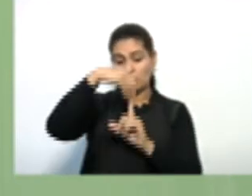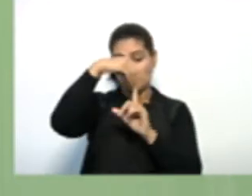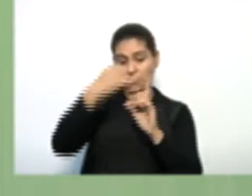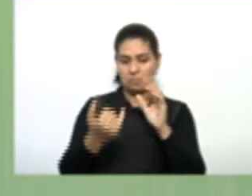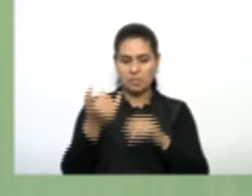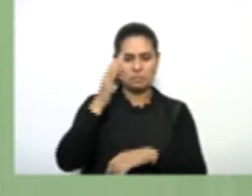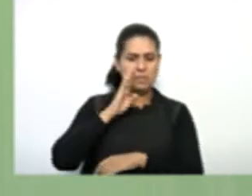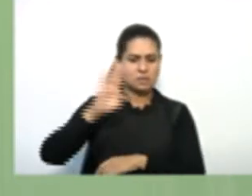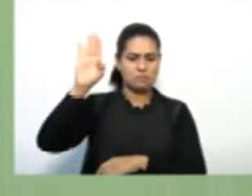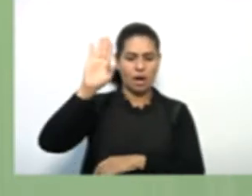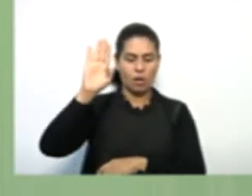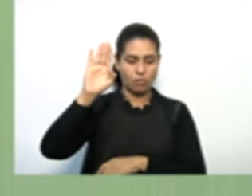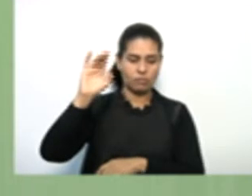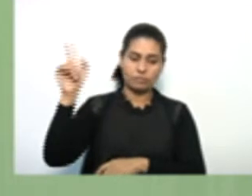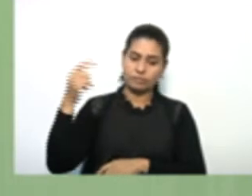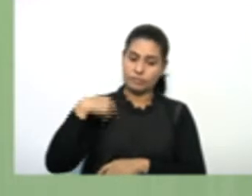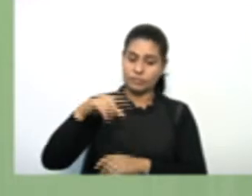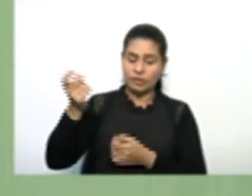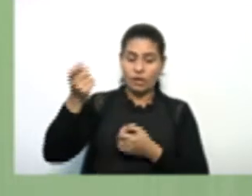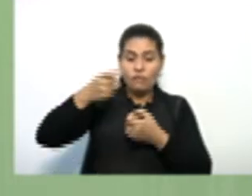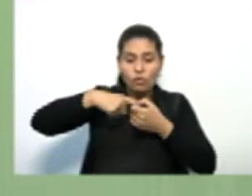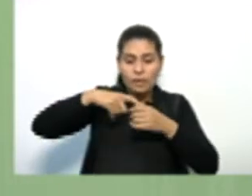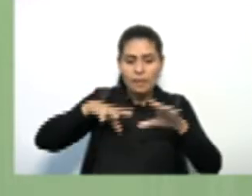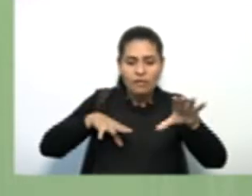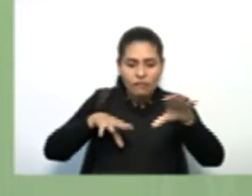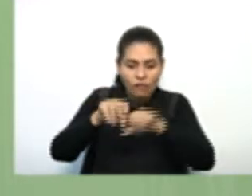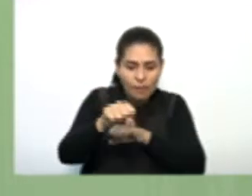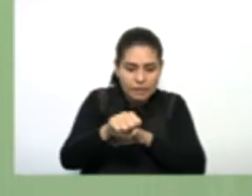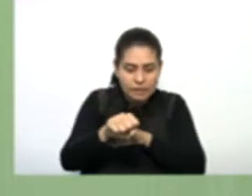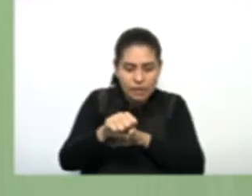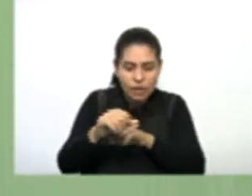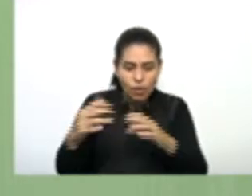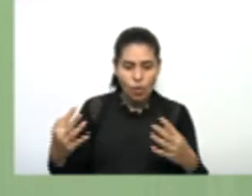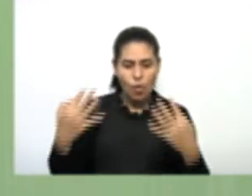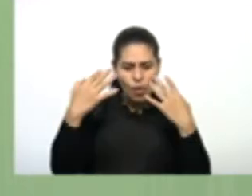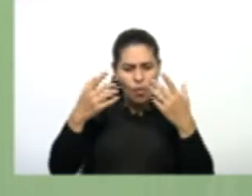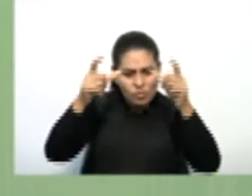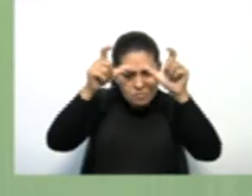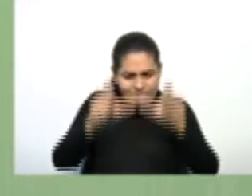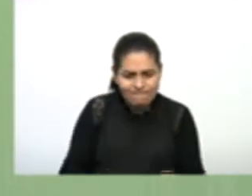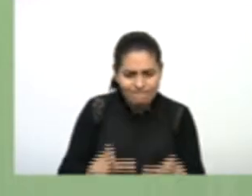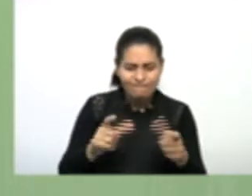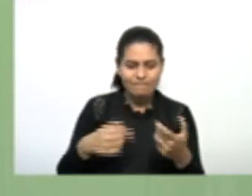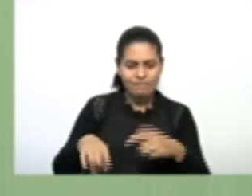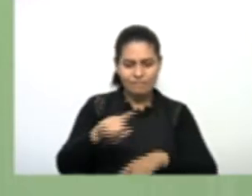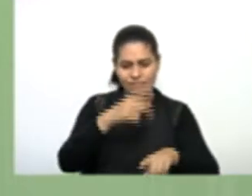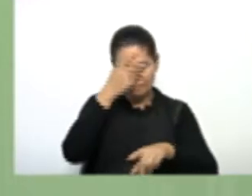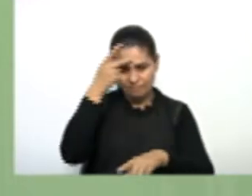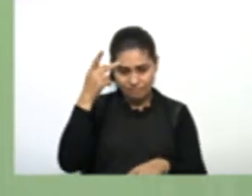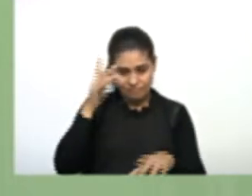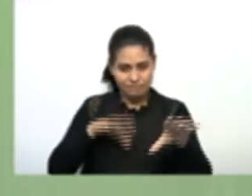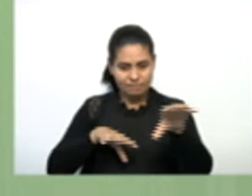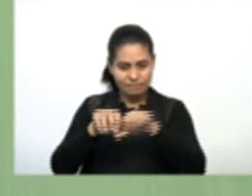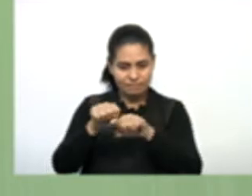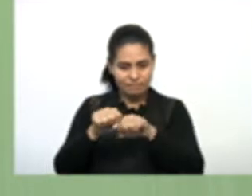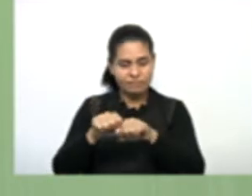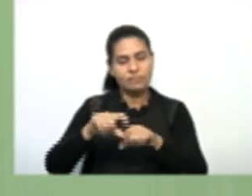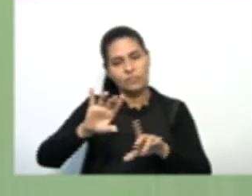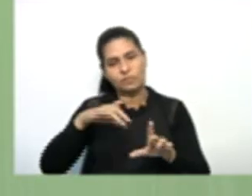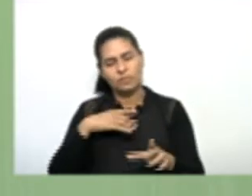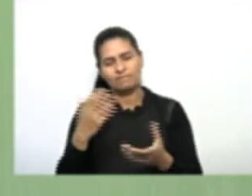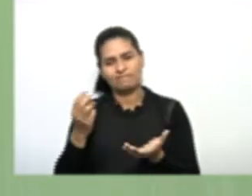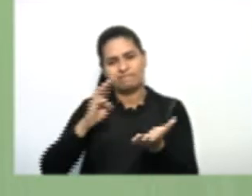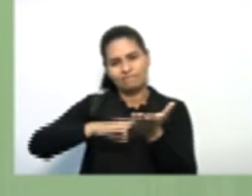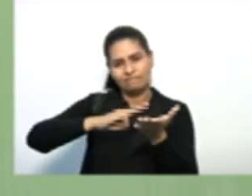princípios. Essa ideia de voltar-se para a formação cidadã do indivíduo. Nós falamos aqui principalmente do